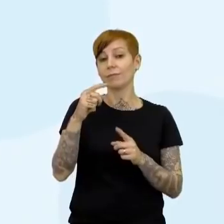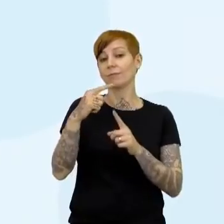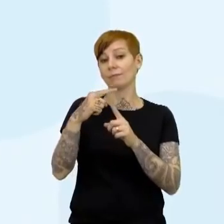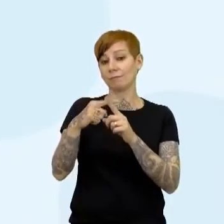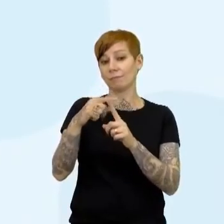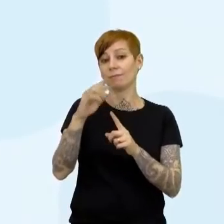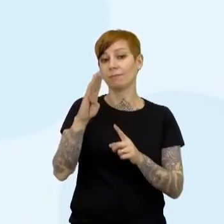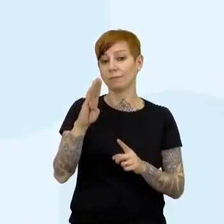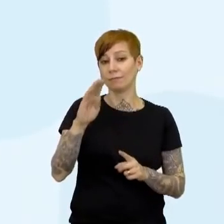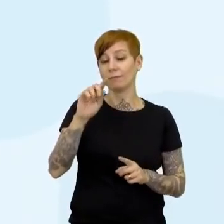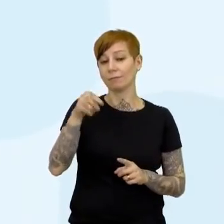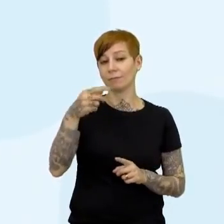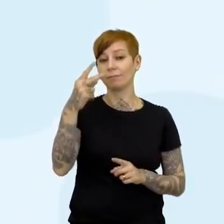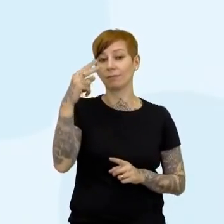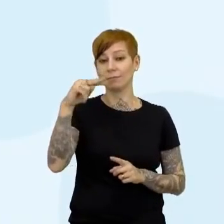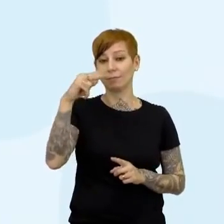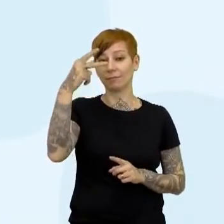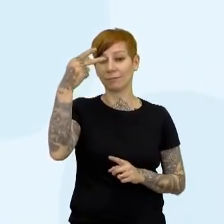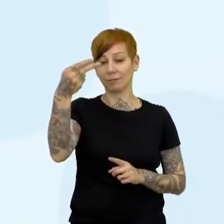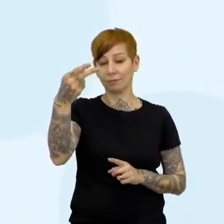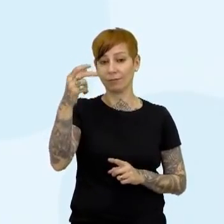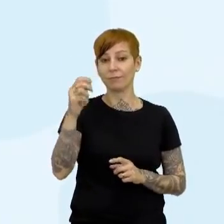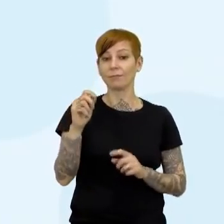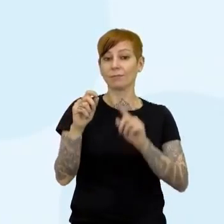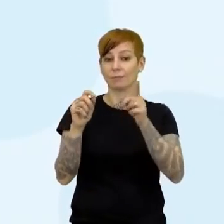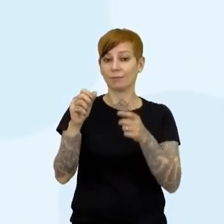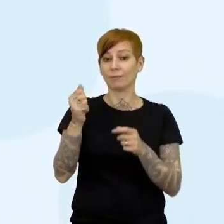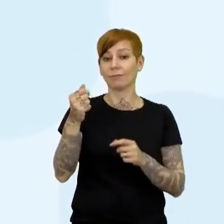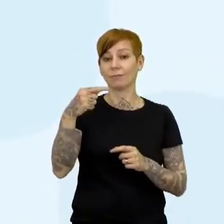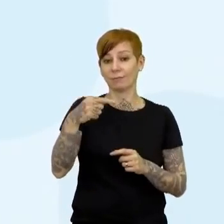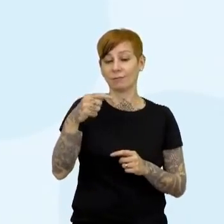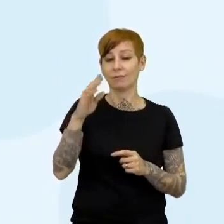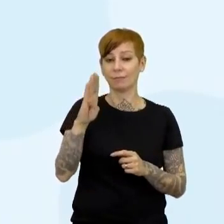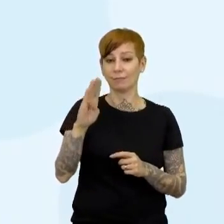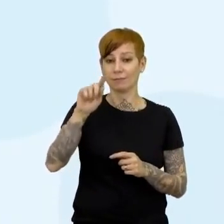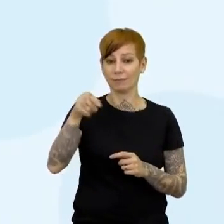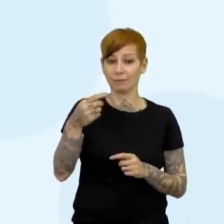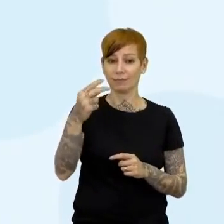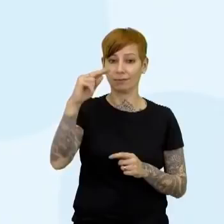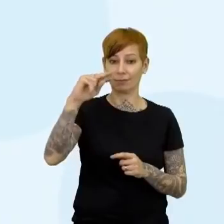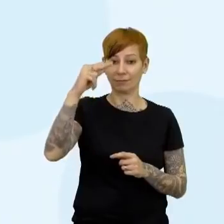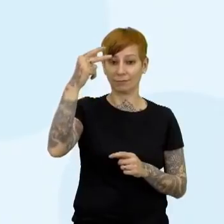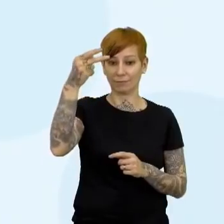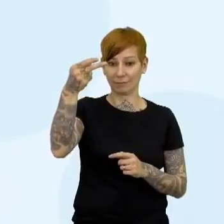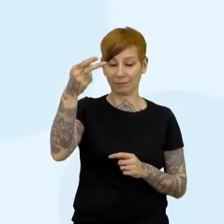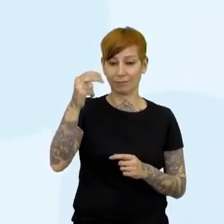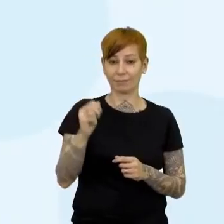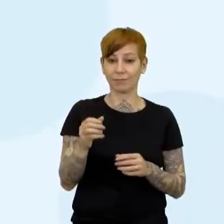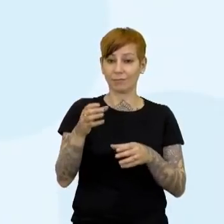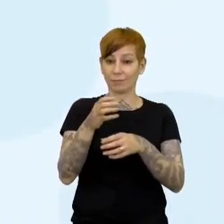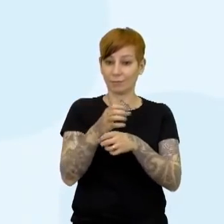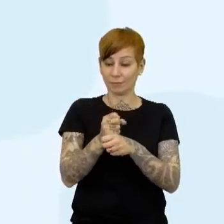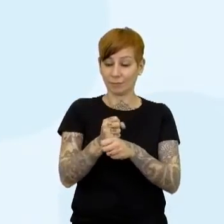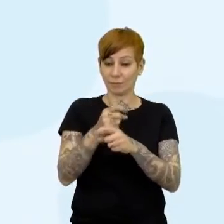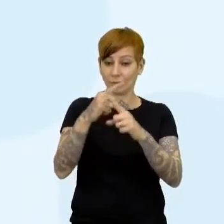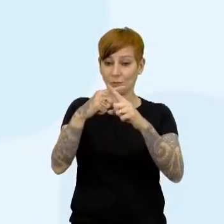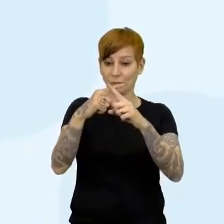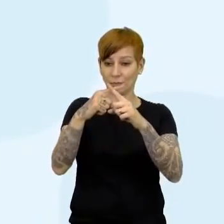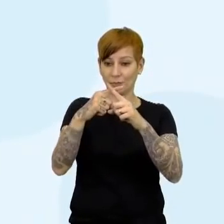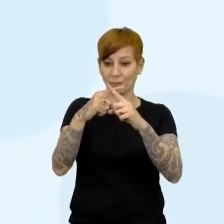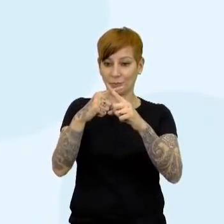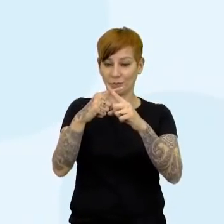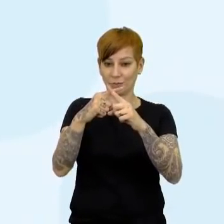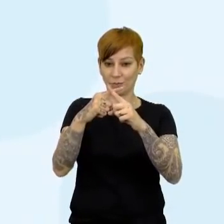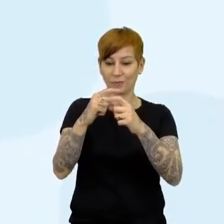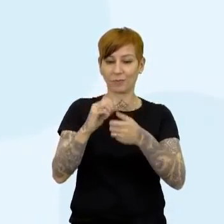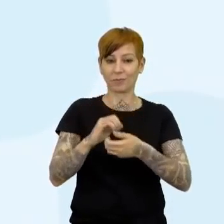menos B elevado ao quadrado o nome disso é produto notável produto porque uma multiplicação porque uma